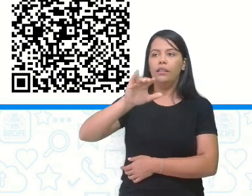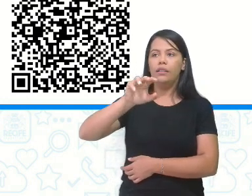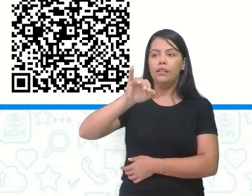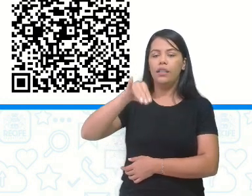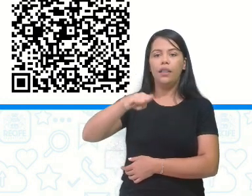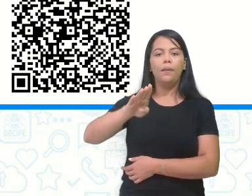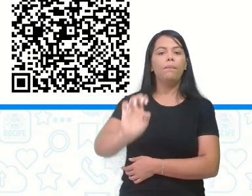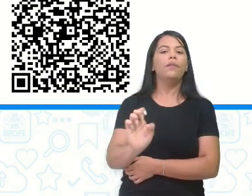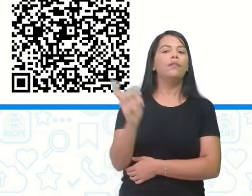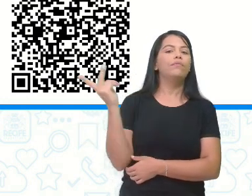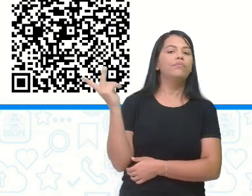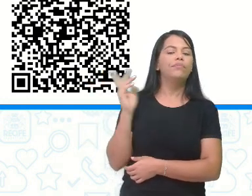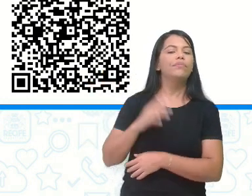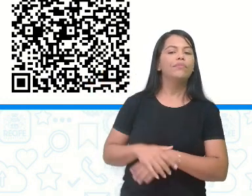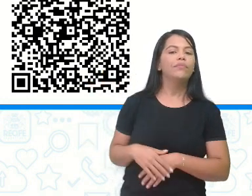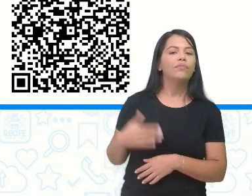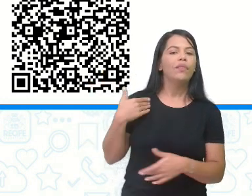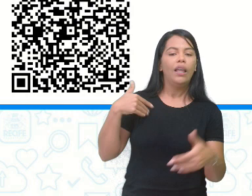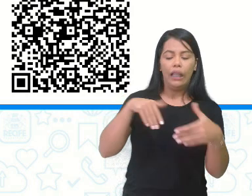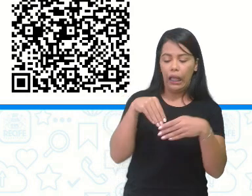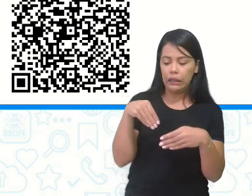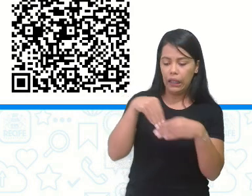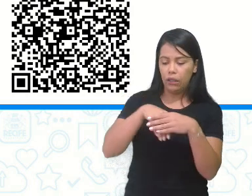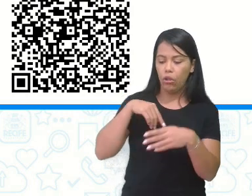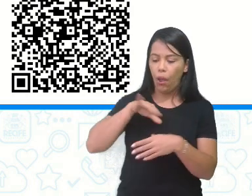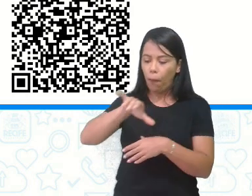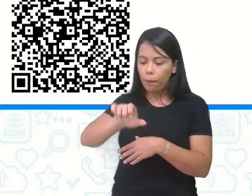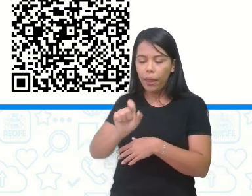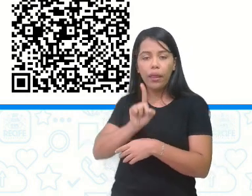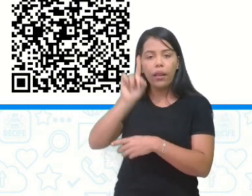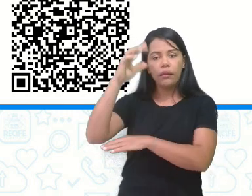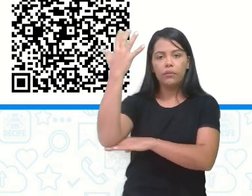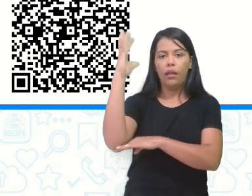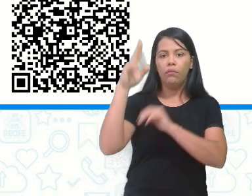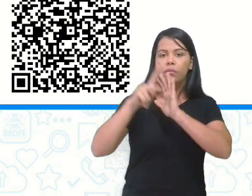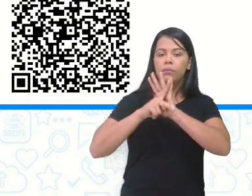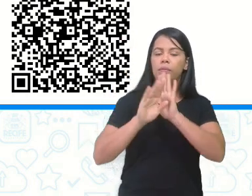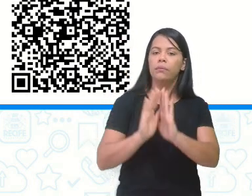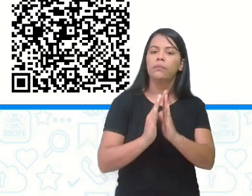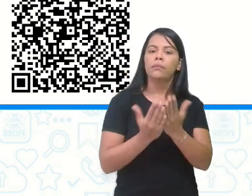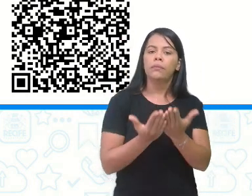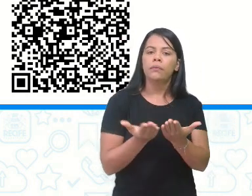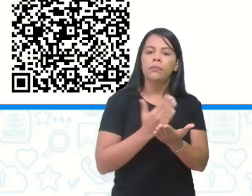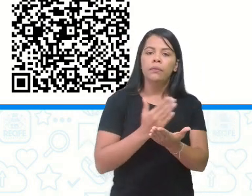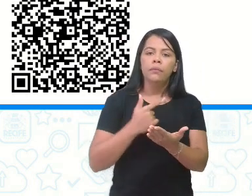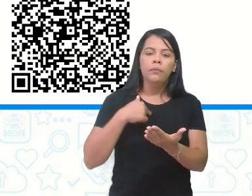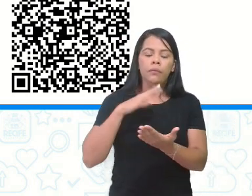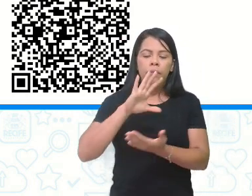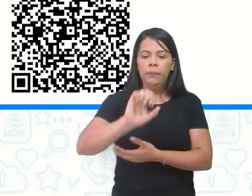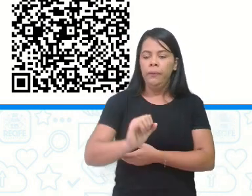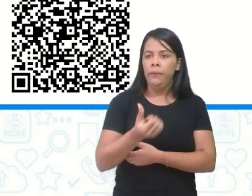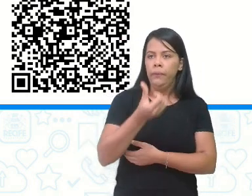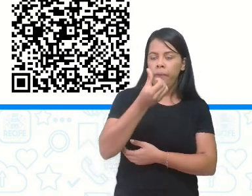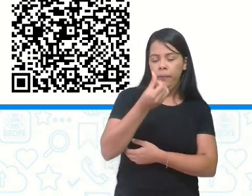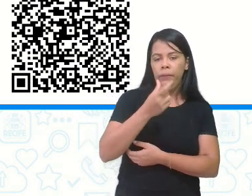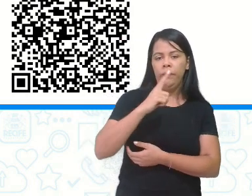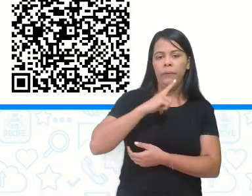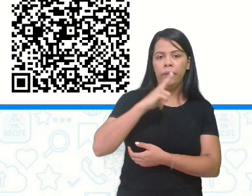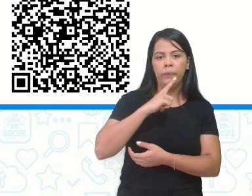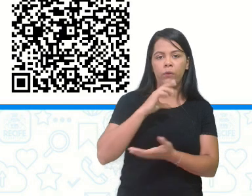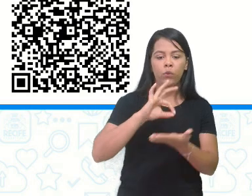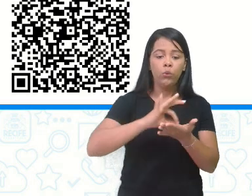aí, gente, que eu retirei lá da árvore de livros, 6 pequenos contos africanos. Autor e